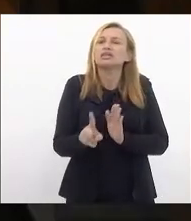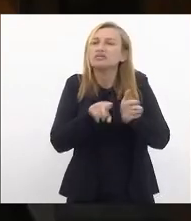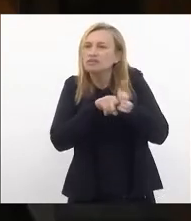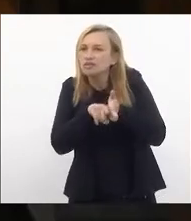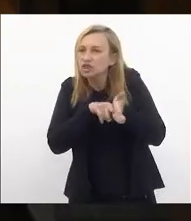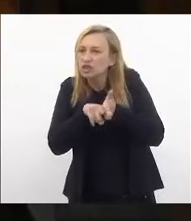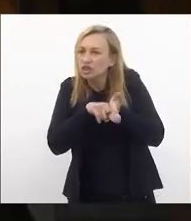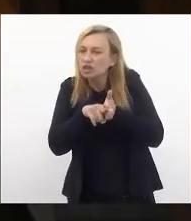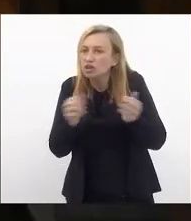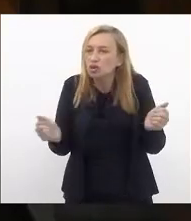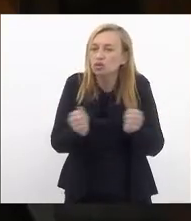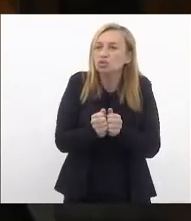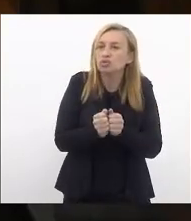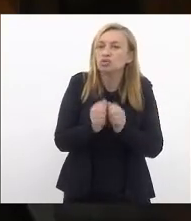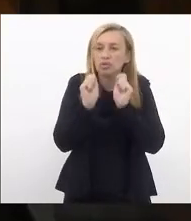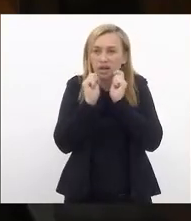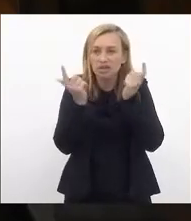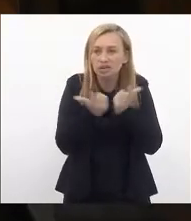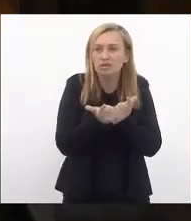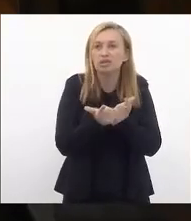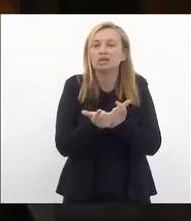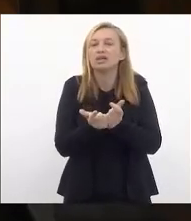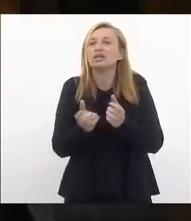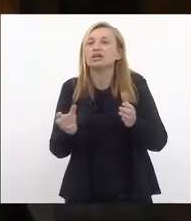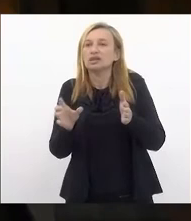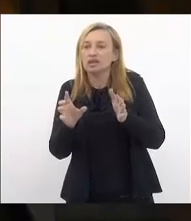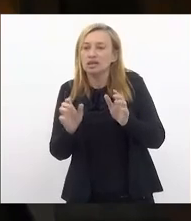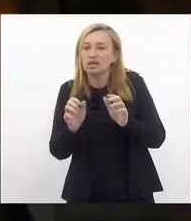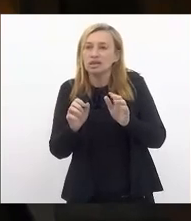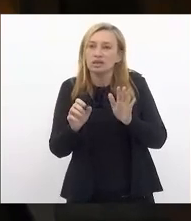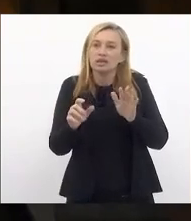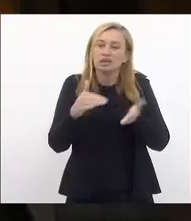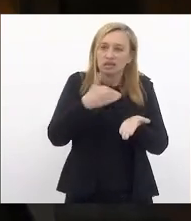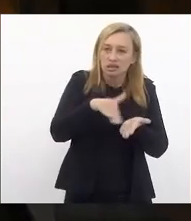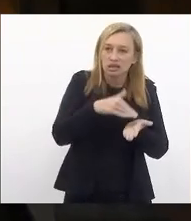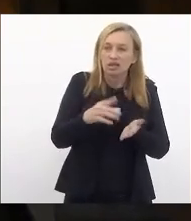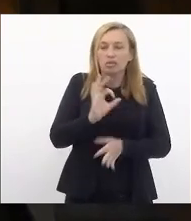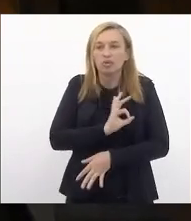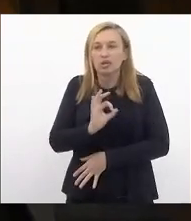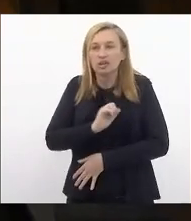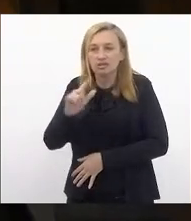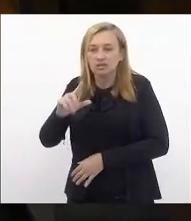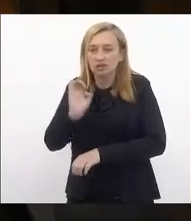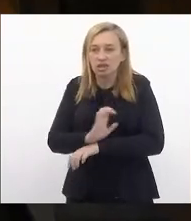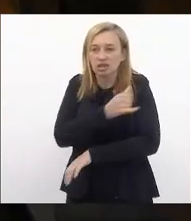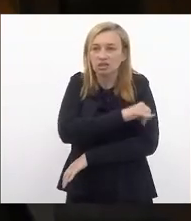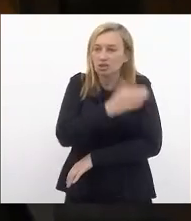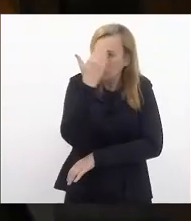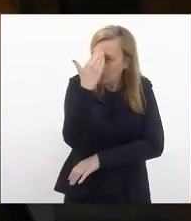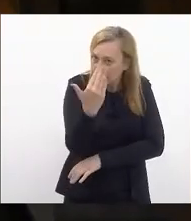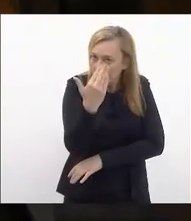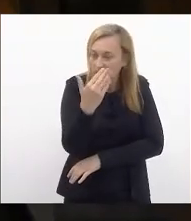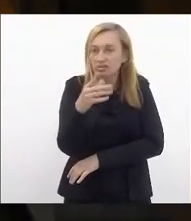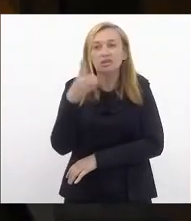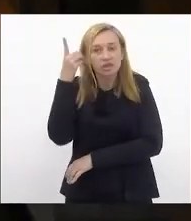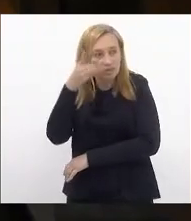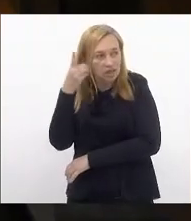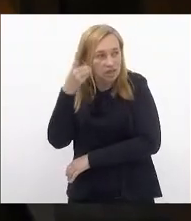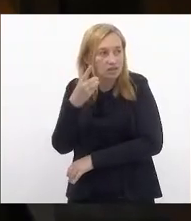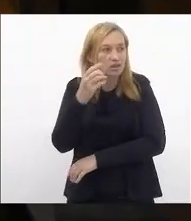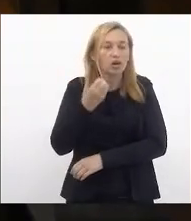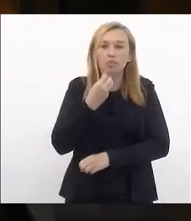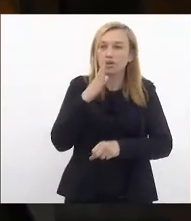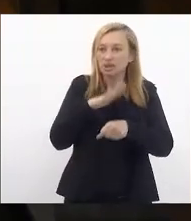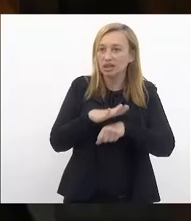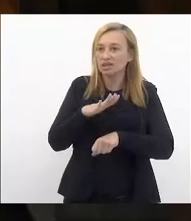fiscalizando junto com a Assembleia a Secretaria e a Polícia Civil do Estado do Rio de Janeiro muito obrigado deputada e uma